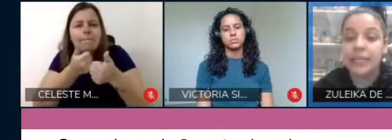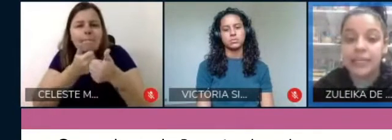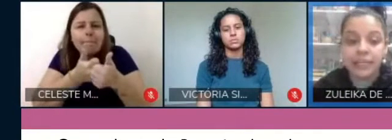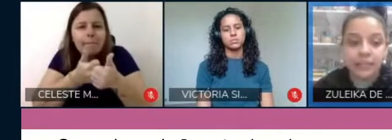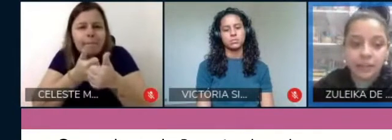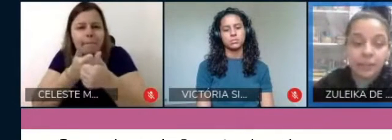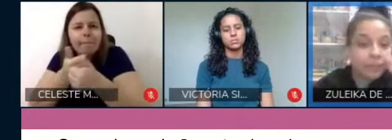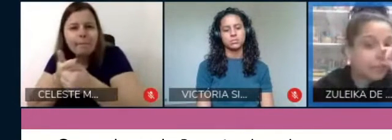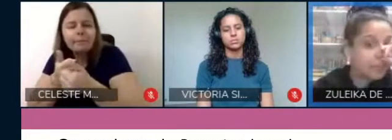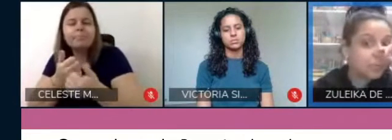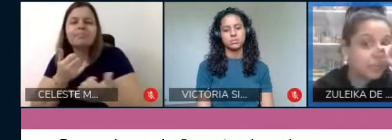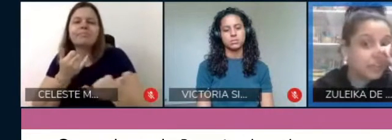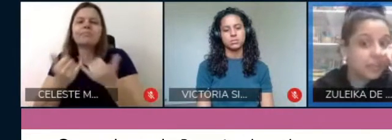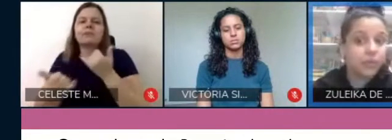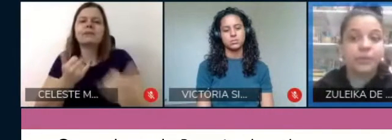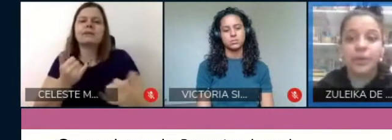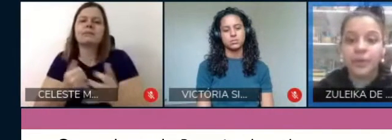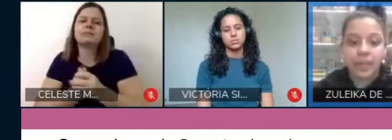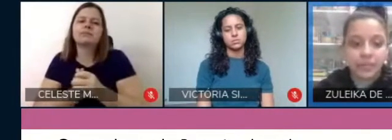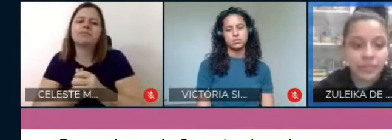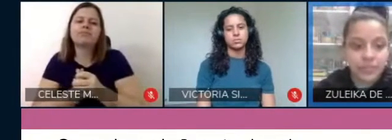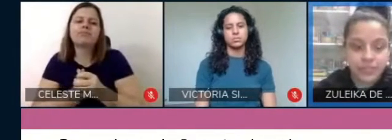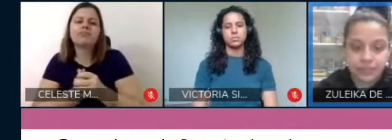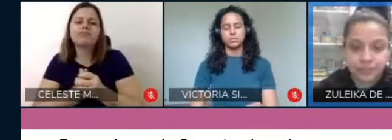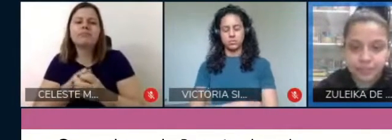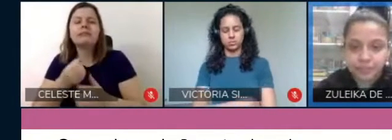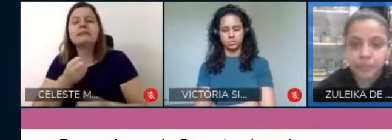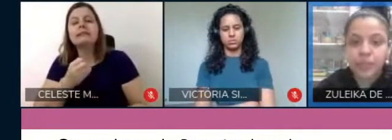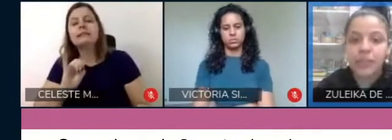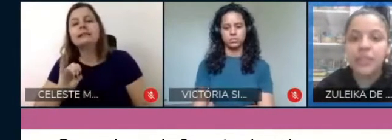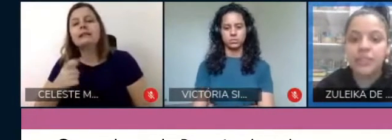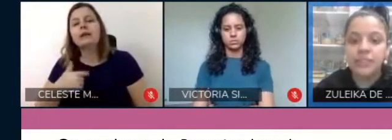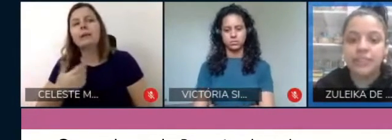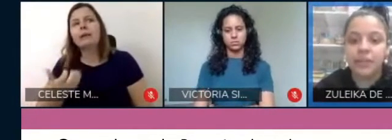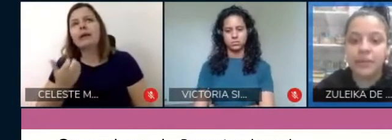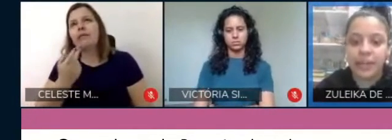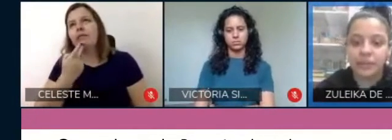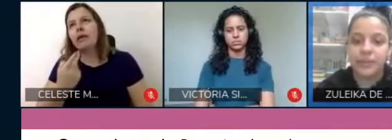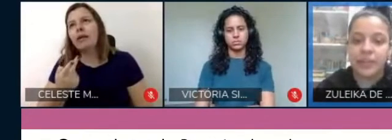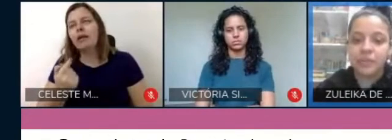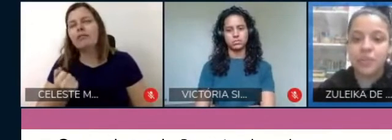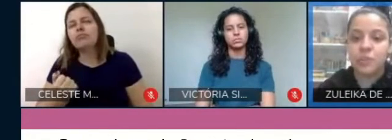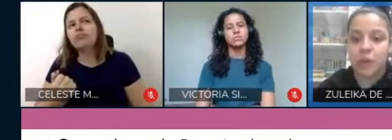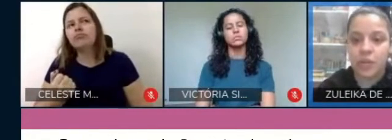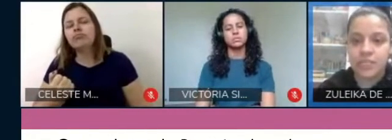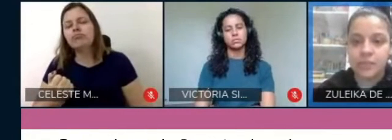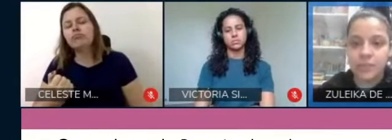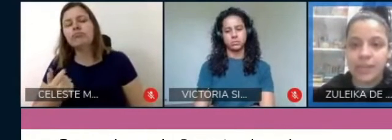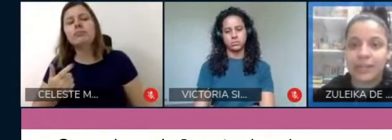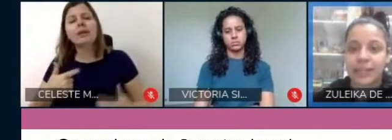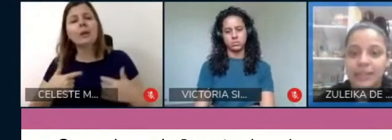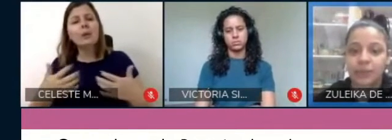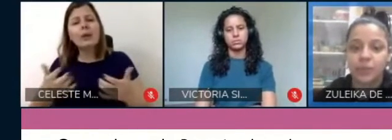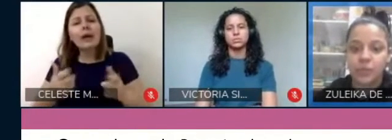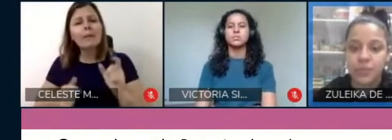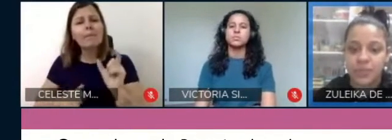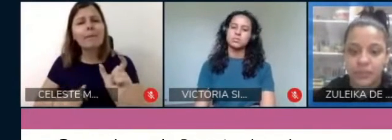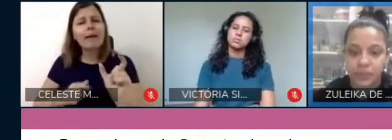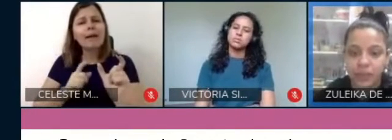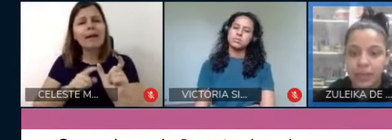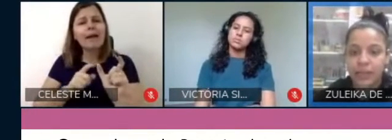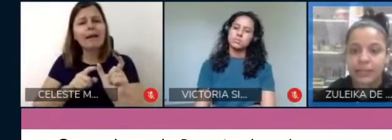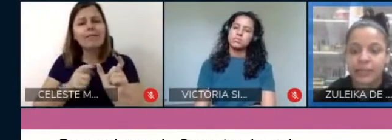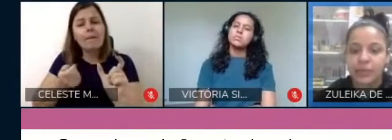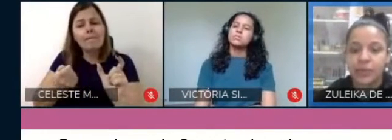dizer que, quando eu quero dizer que eu quero termos próximos àquele que eu